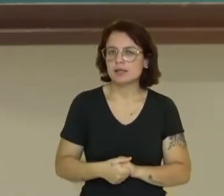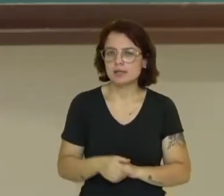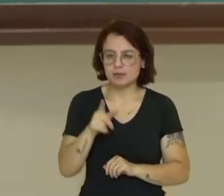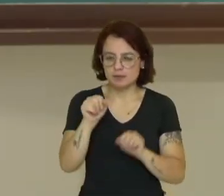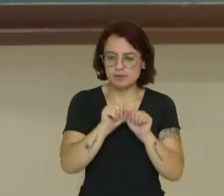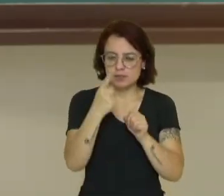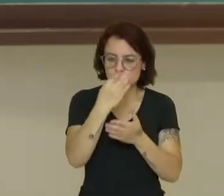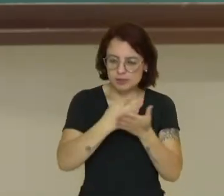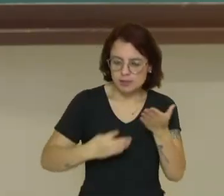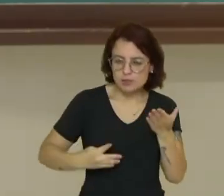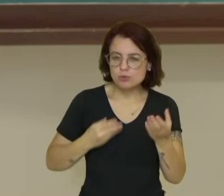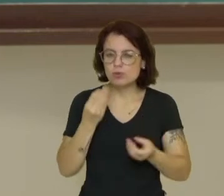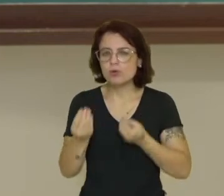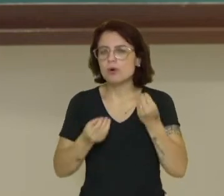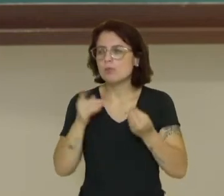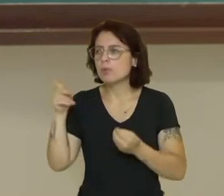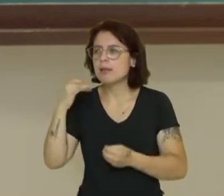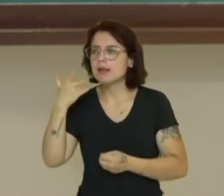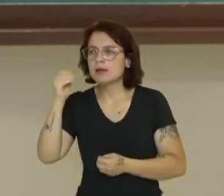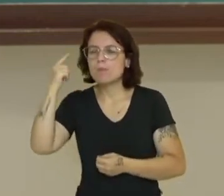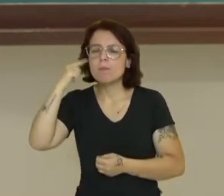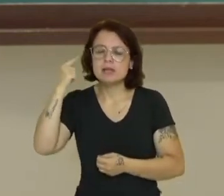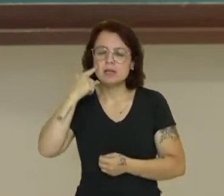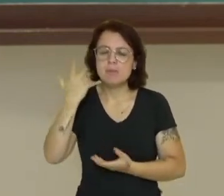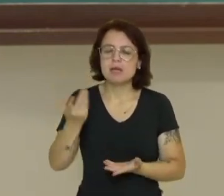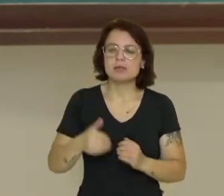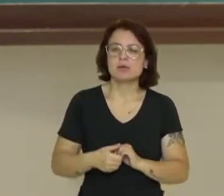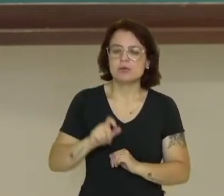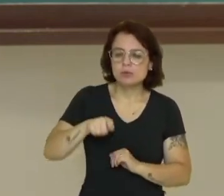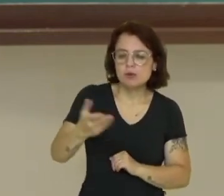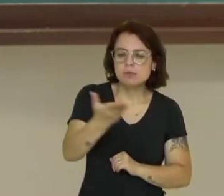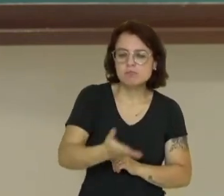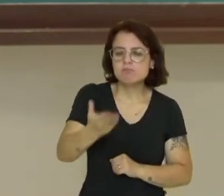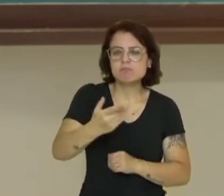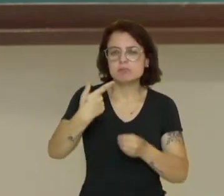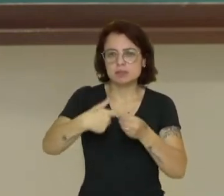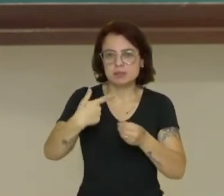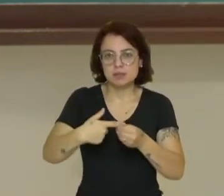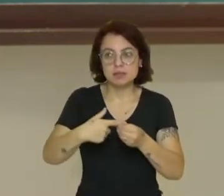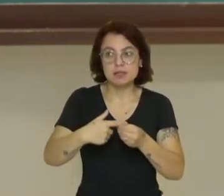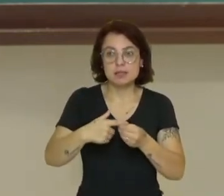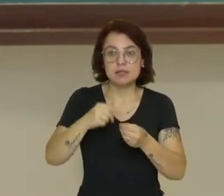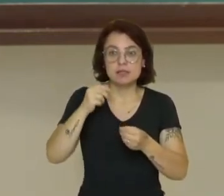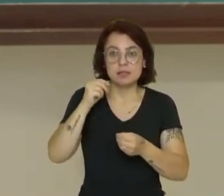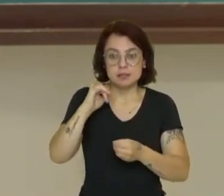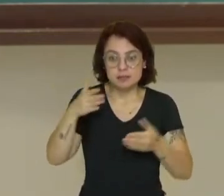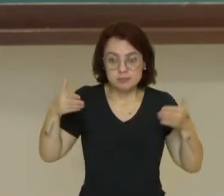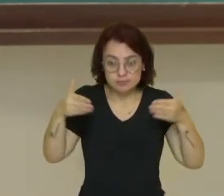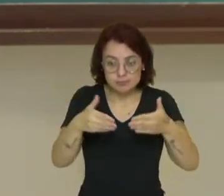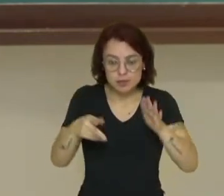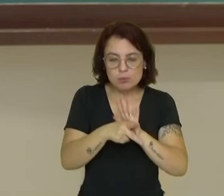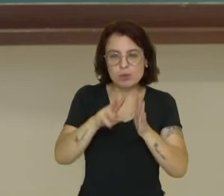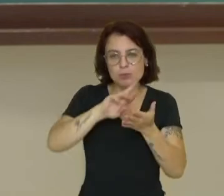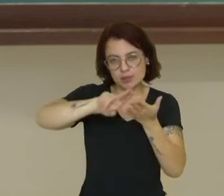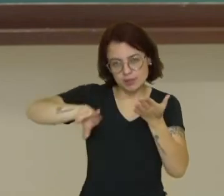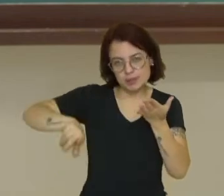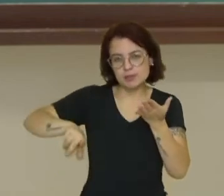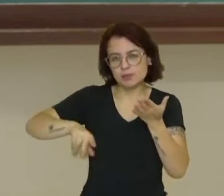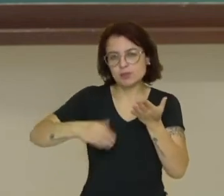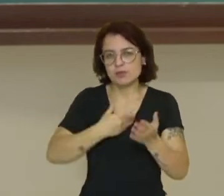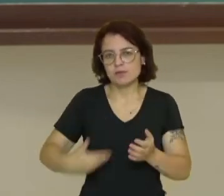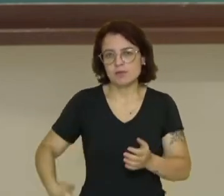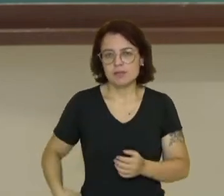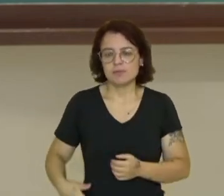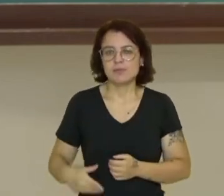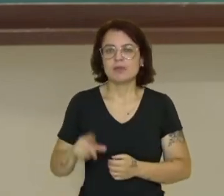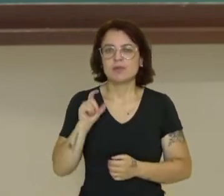aí um texto sobre como Platão está pensando essa cidade e se centre mais nessa característica do governante,